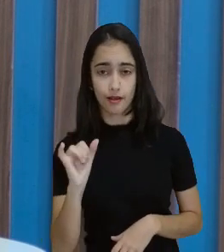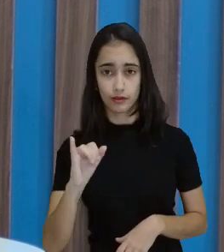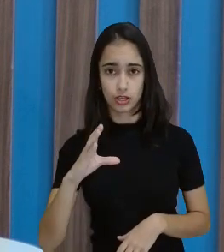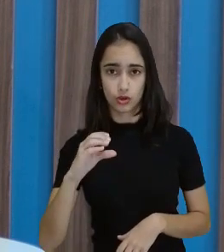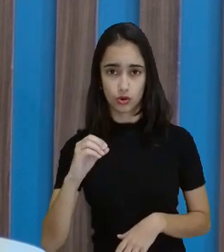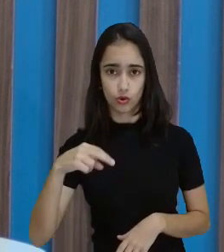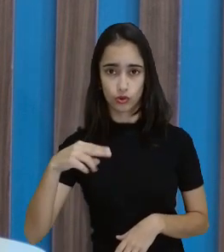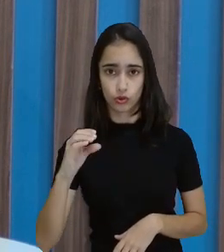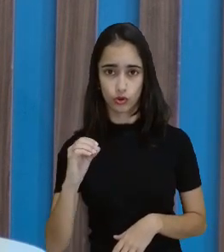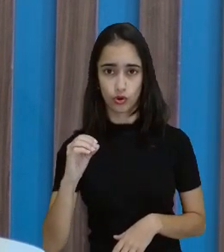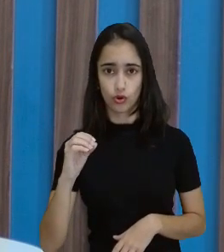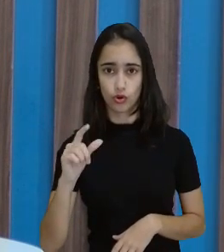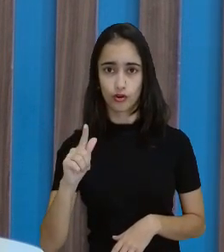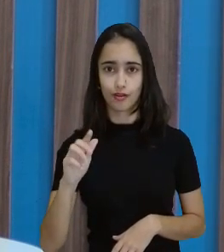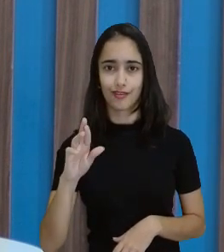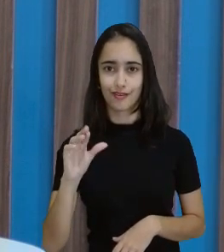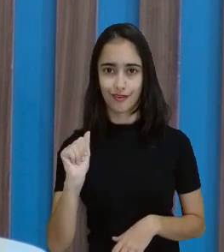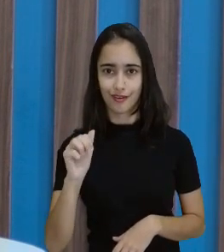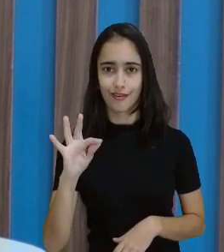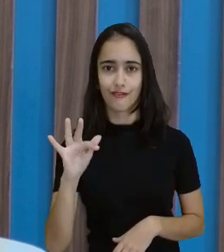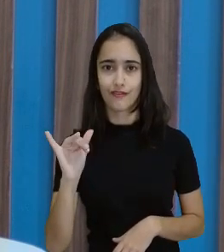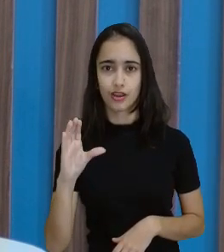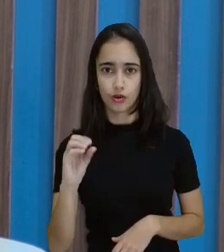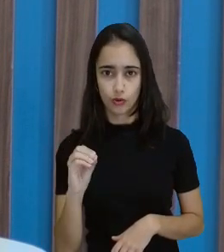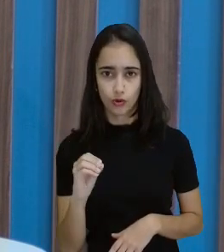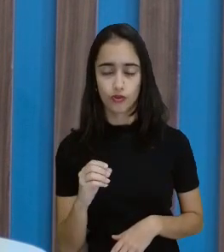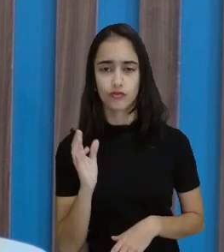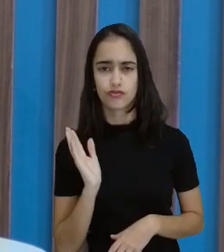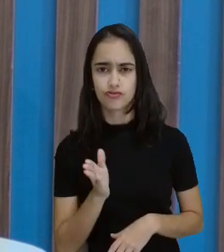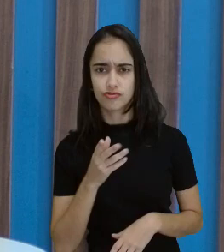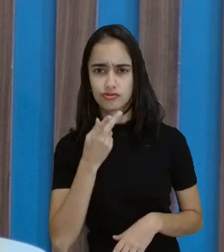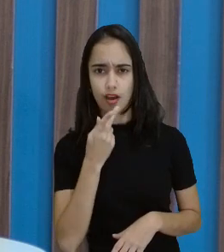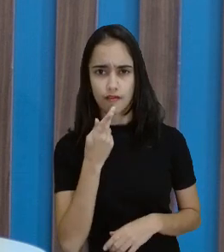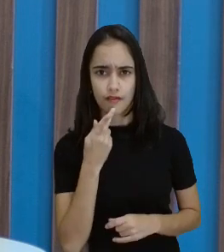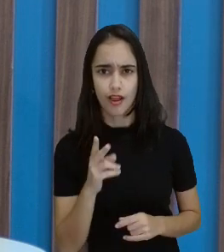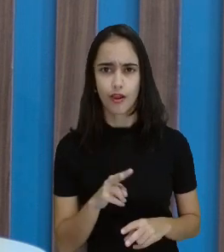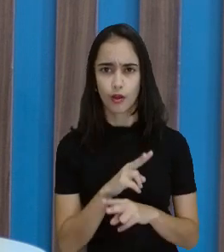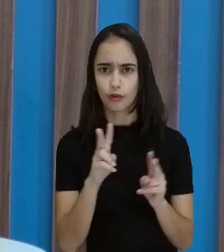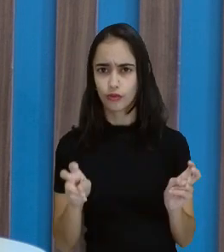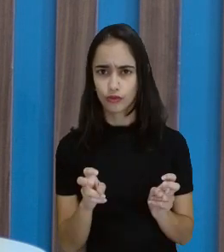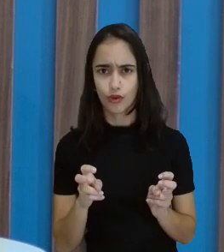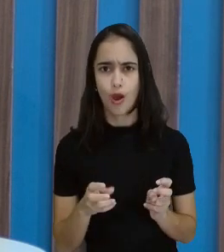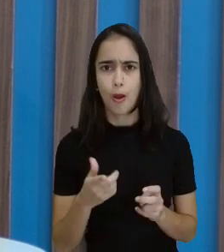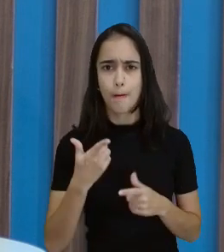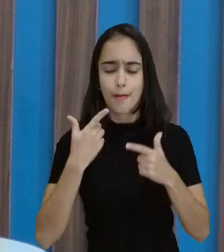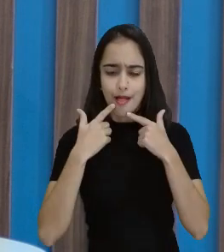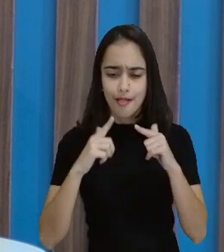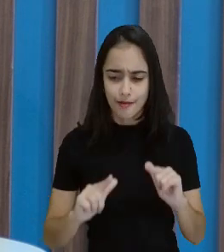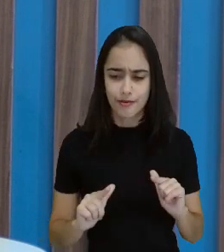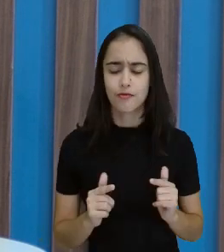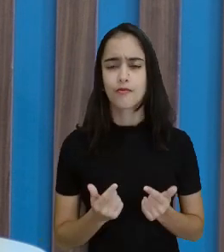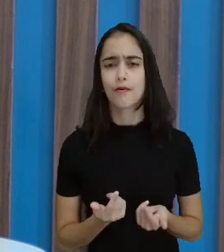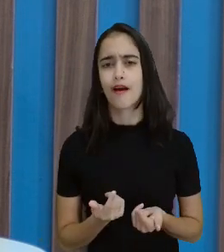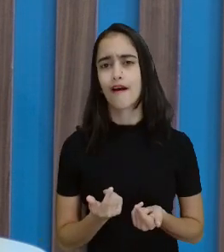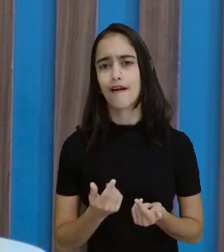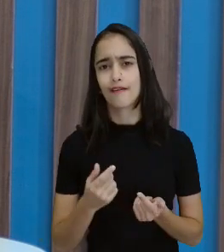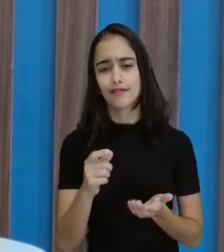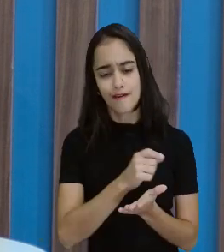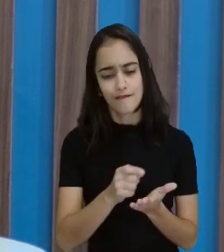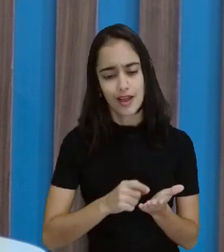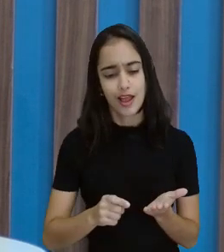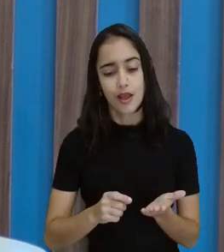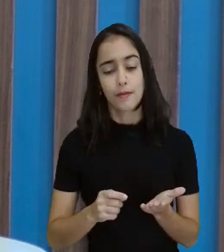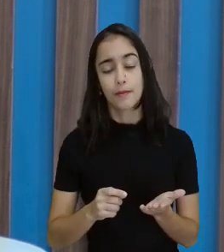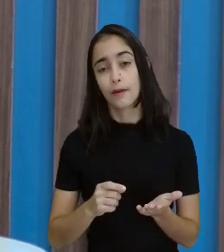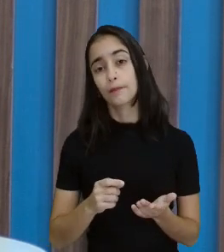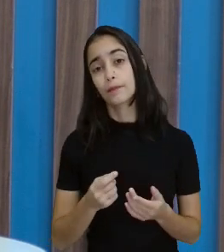você já falou aí também em várias aulas do que é linguagem verbal e não verbal, né? Isso, professora Kátia. Os